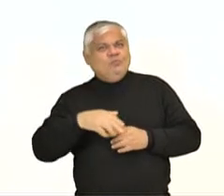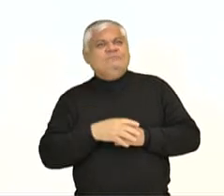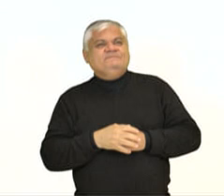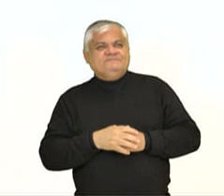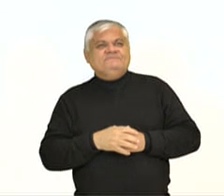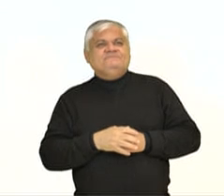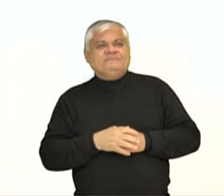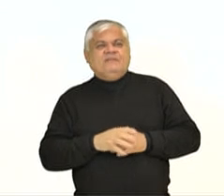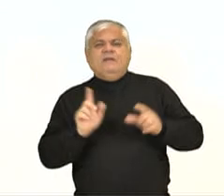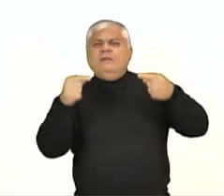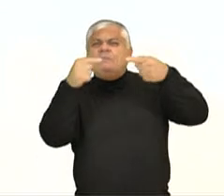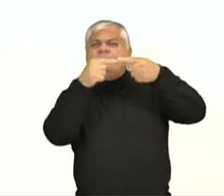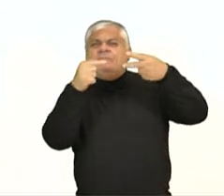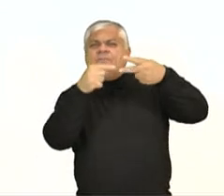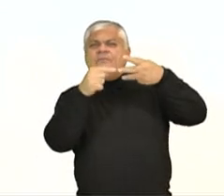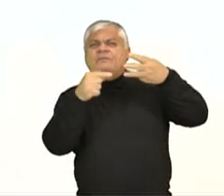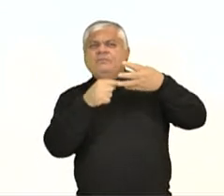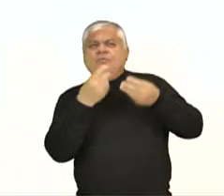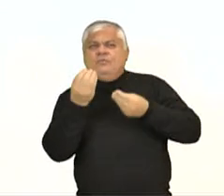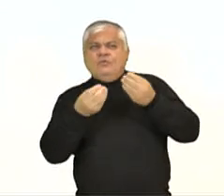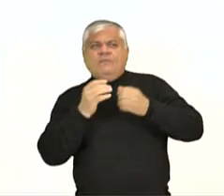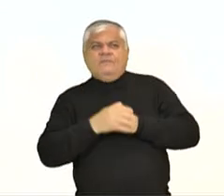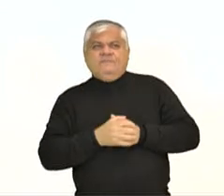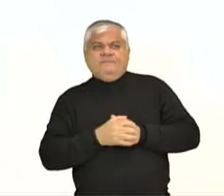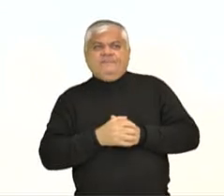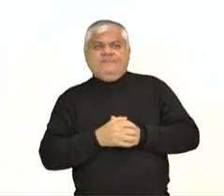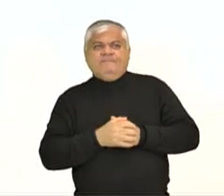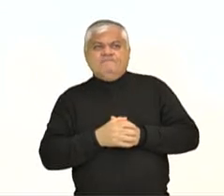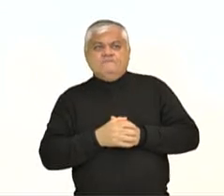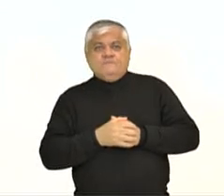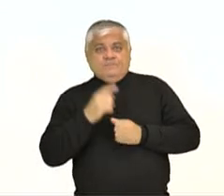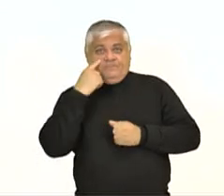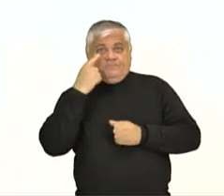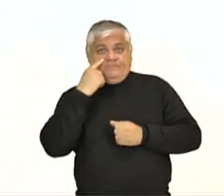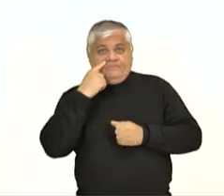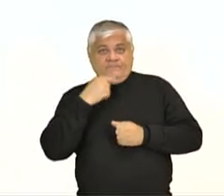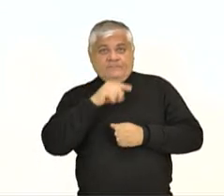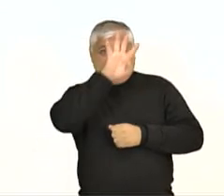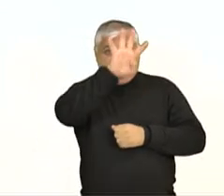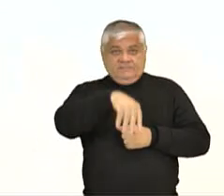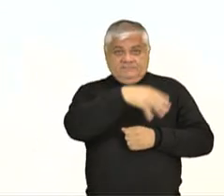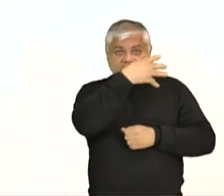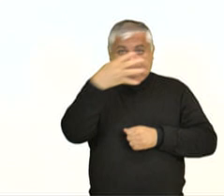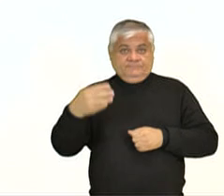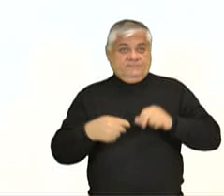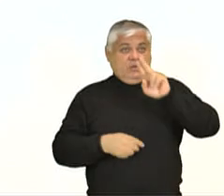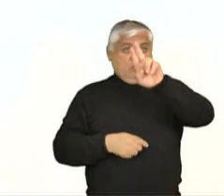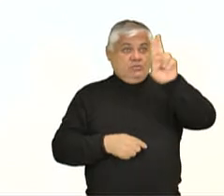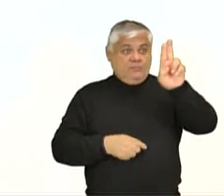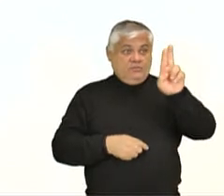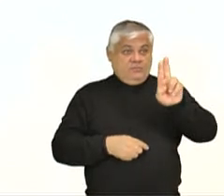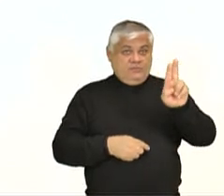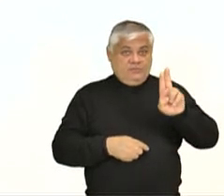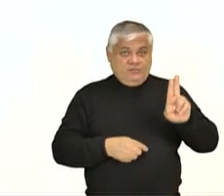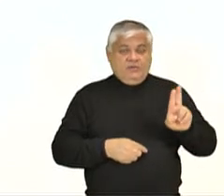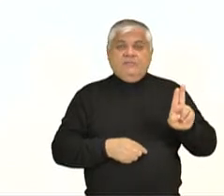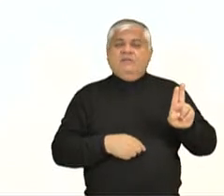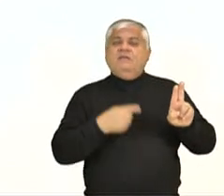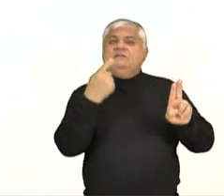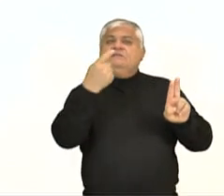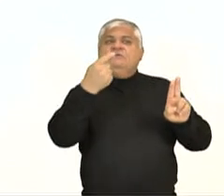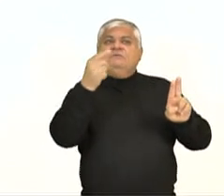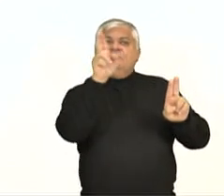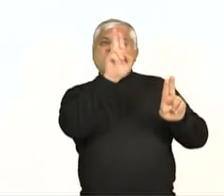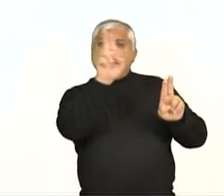alguns éster e algumas ocorrências. Aqui neste lado da tabela nós temos o nome oficial do éster e